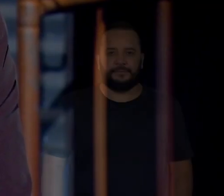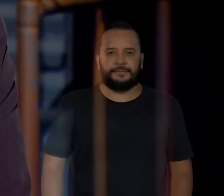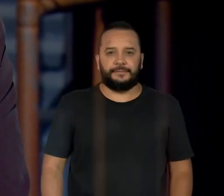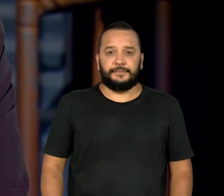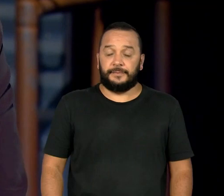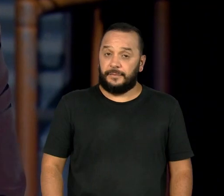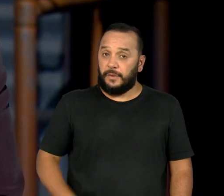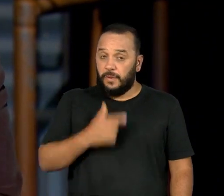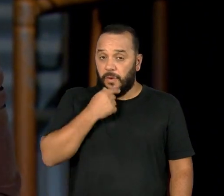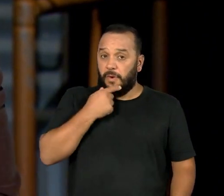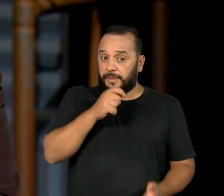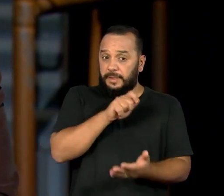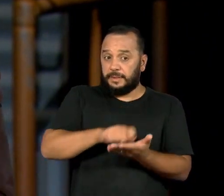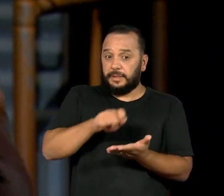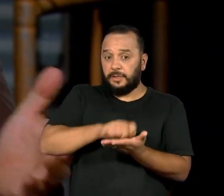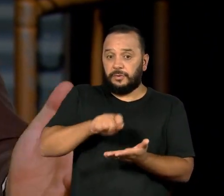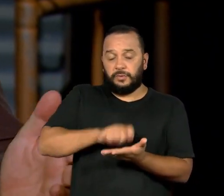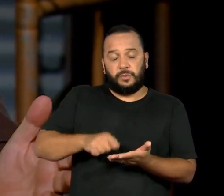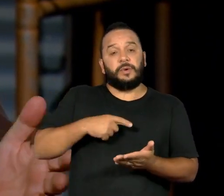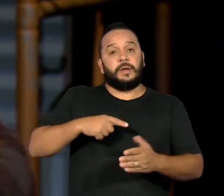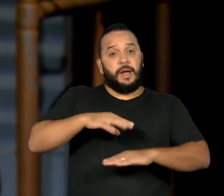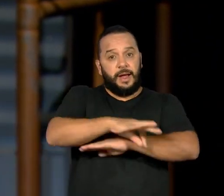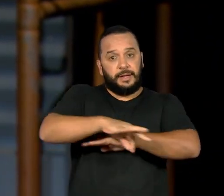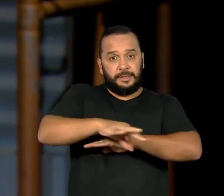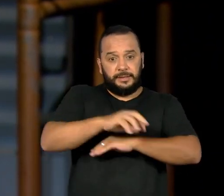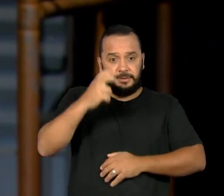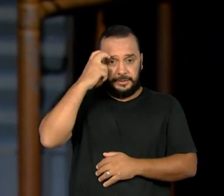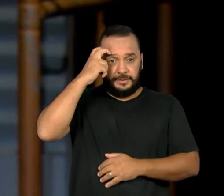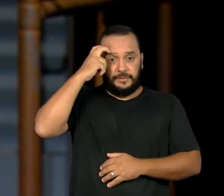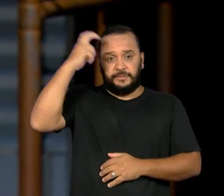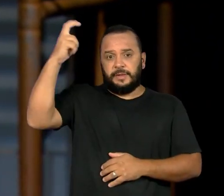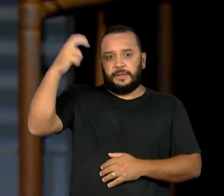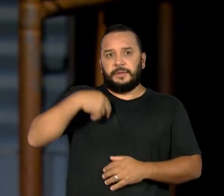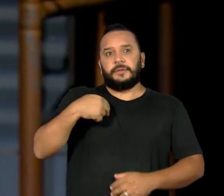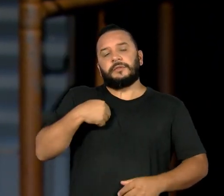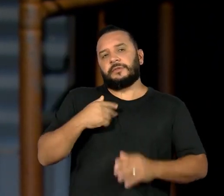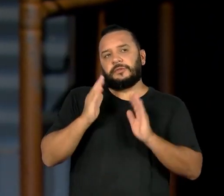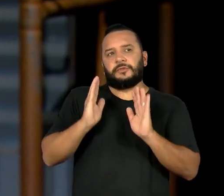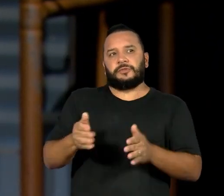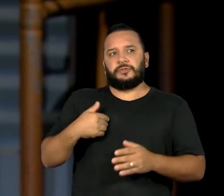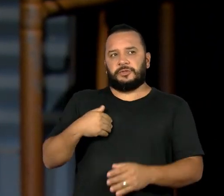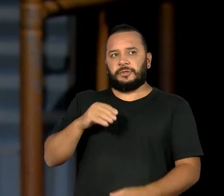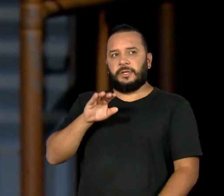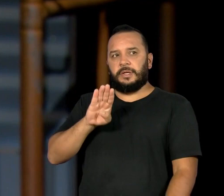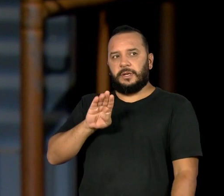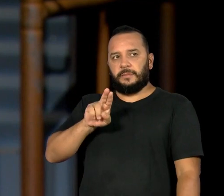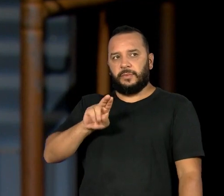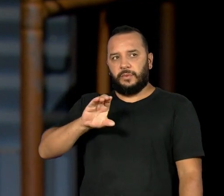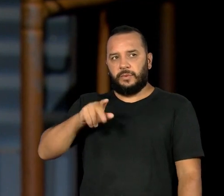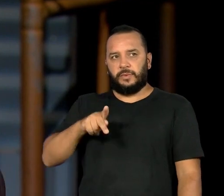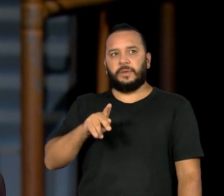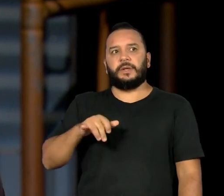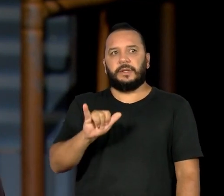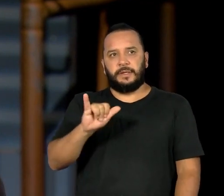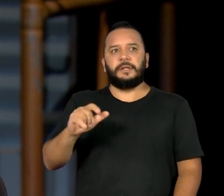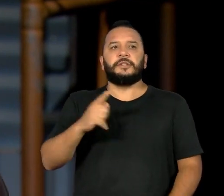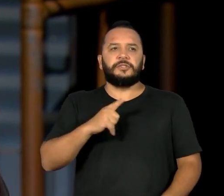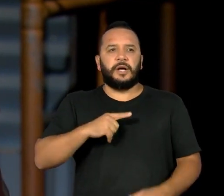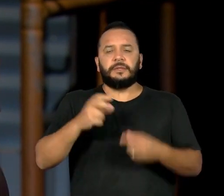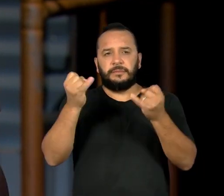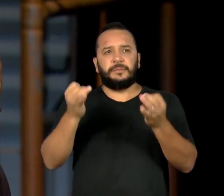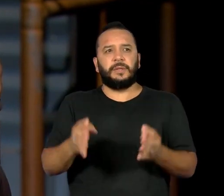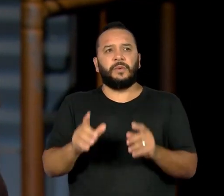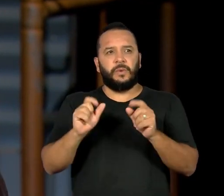O escritor, inventor, arquiteto e gênio Buck Fuller popularizou o termo Trim Tab. É uma pecinha que vai